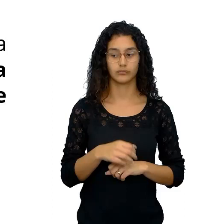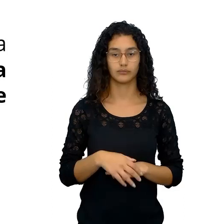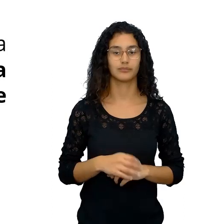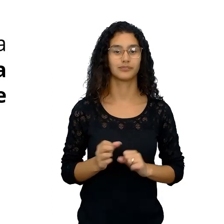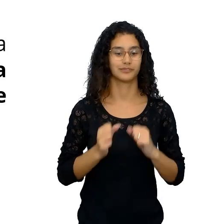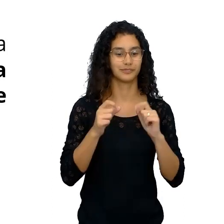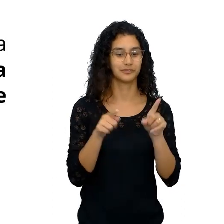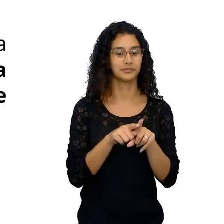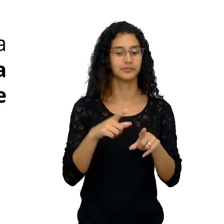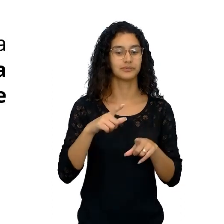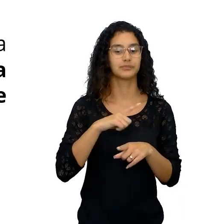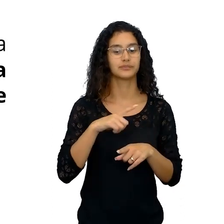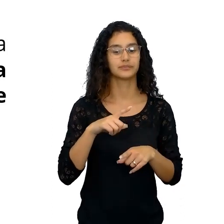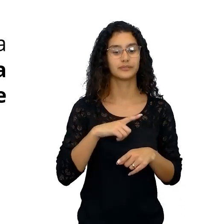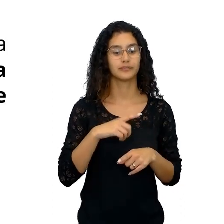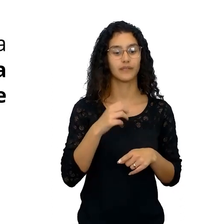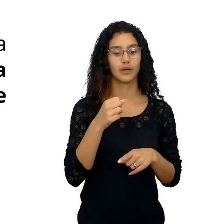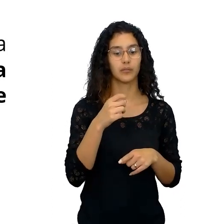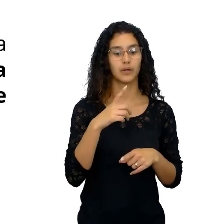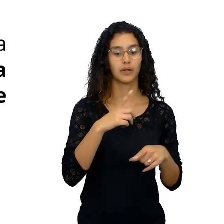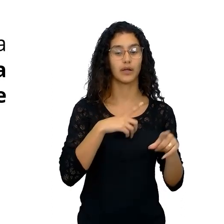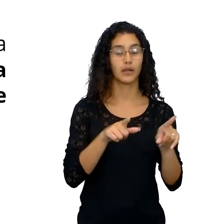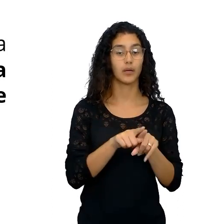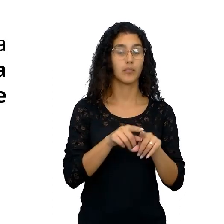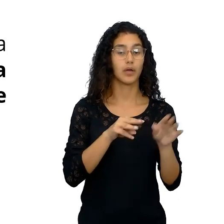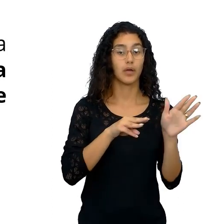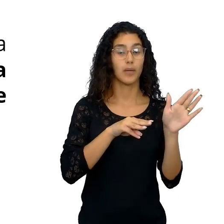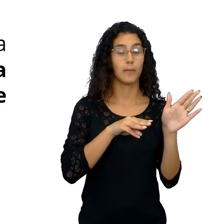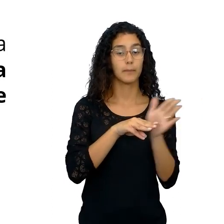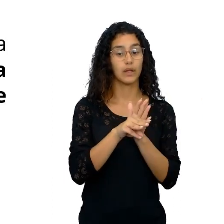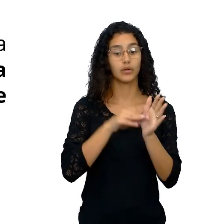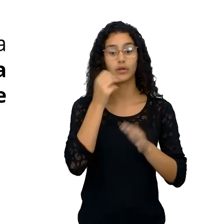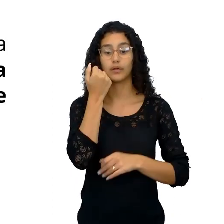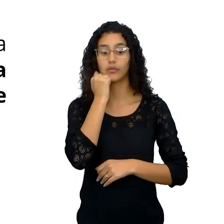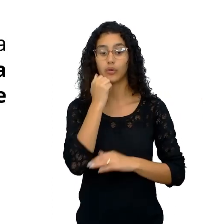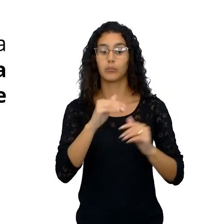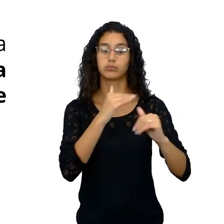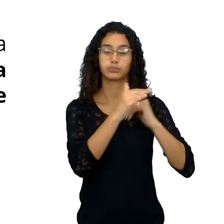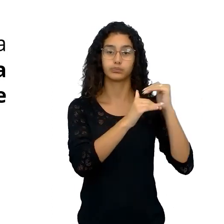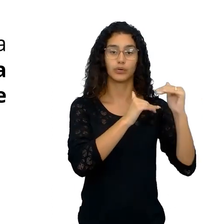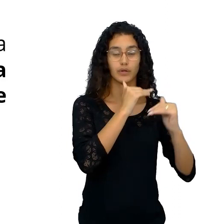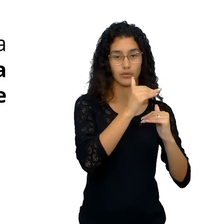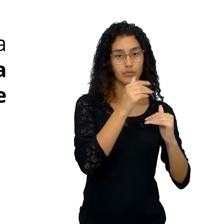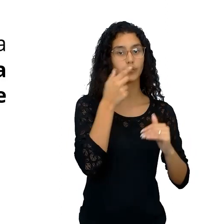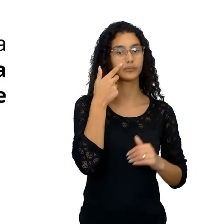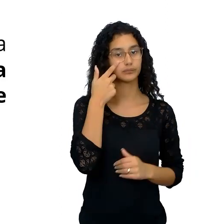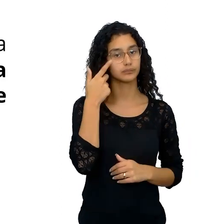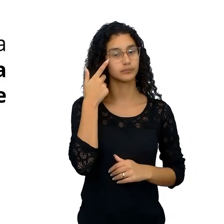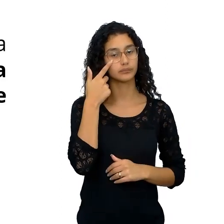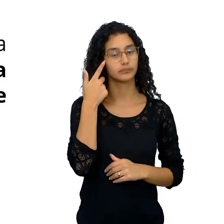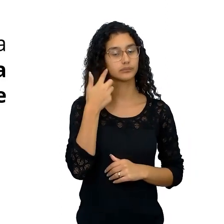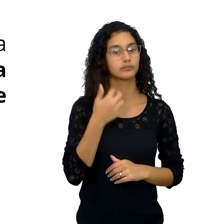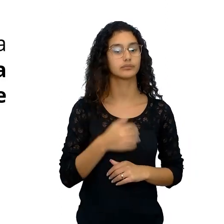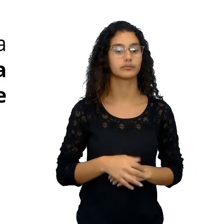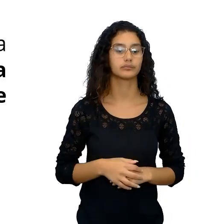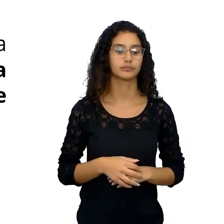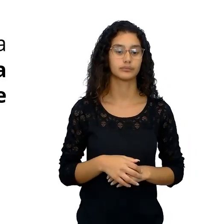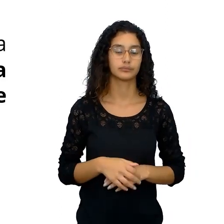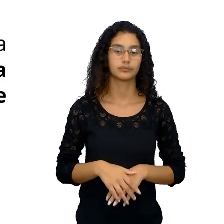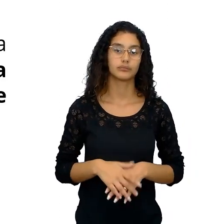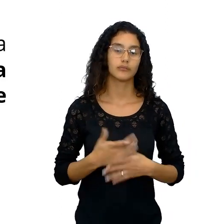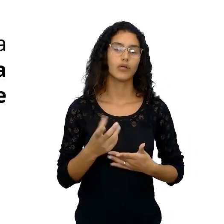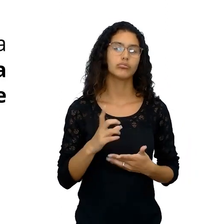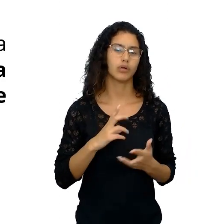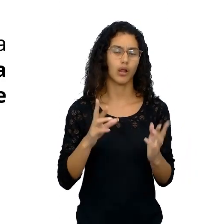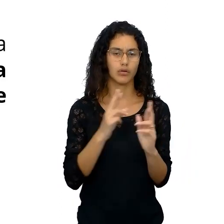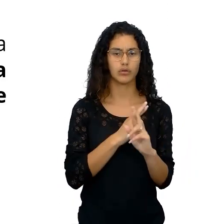é ciência, bem como sobre o método científico em seus processos de produção. Então, tem a